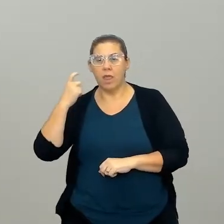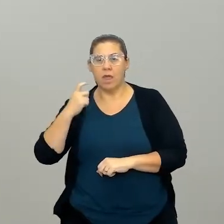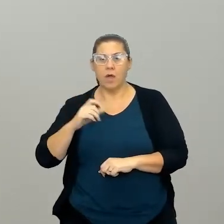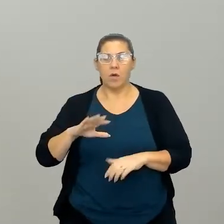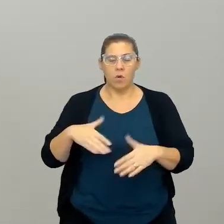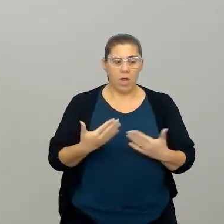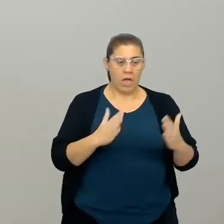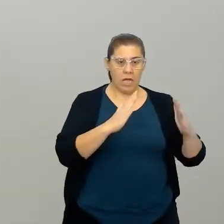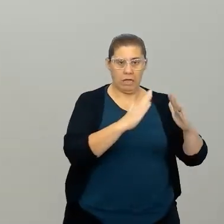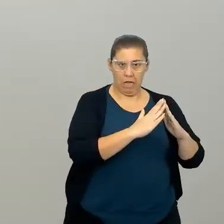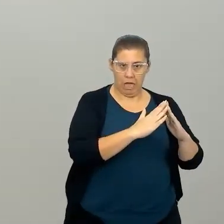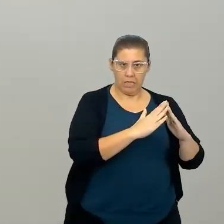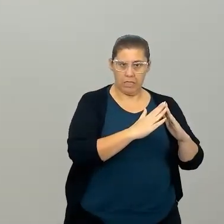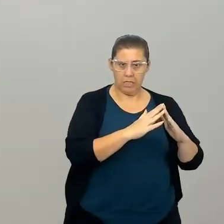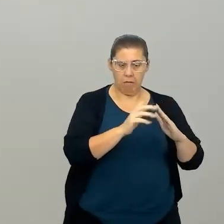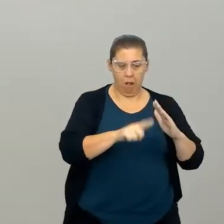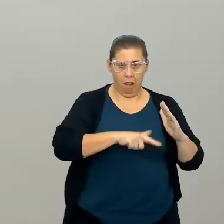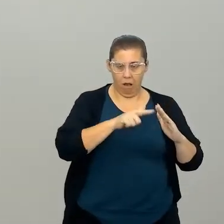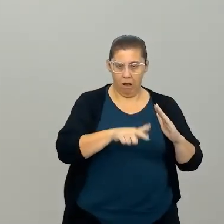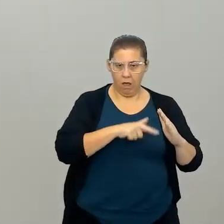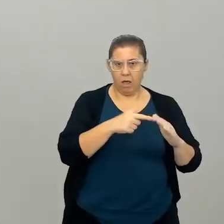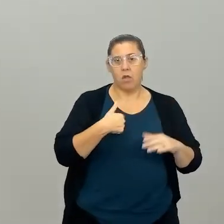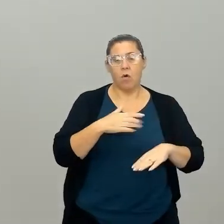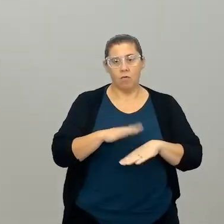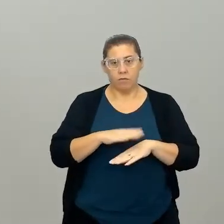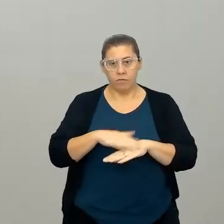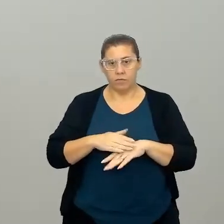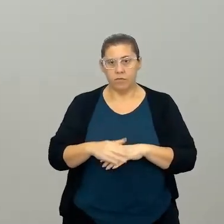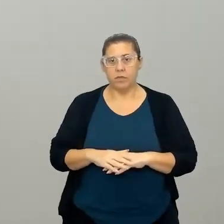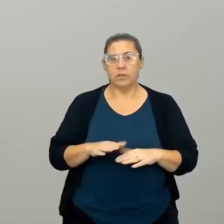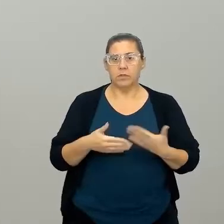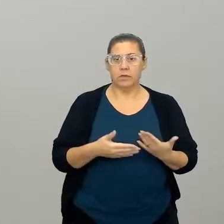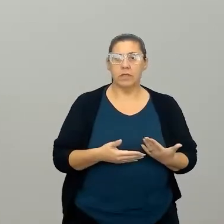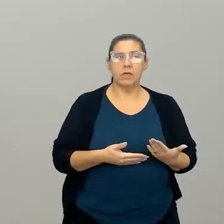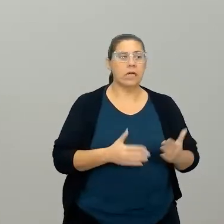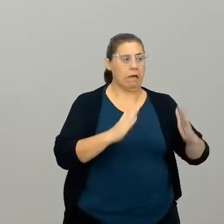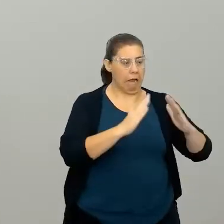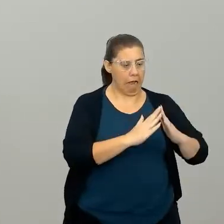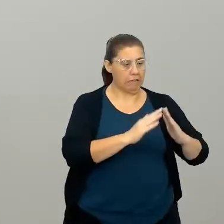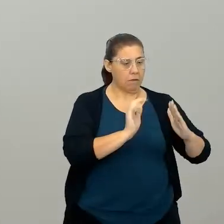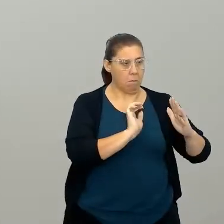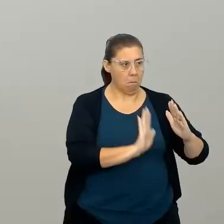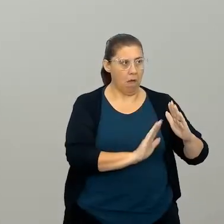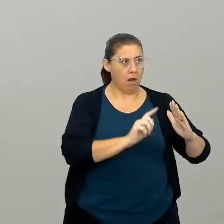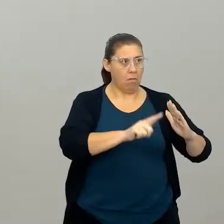mais tempo eu trabalhar, mais eu produzo. Então eu tenho que fazer o cara ficar trabalhando num lugar.